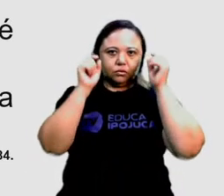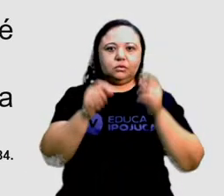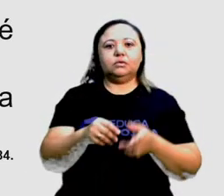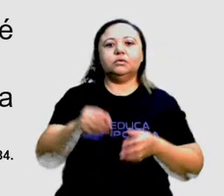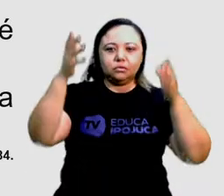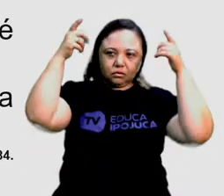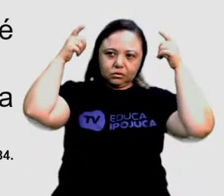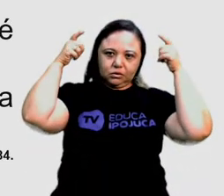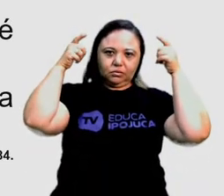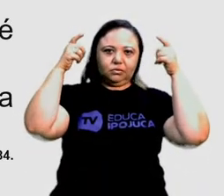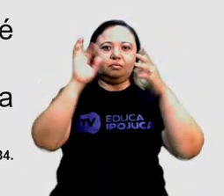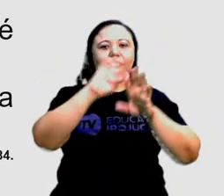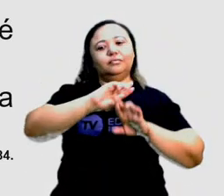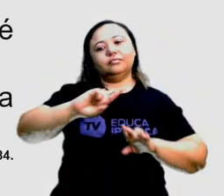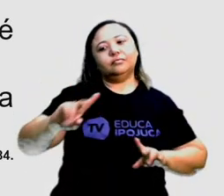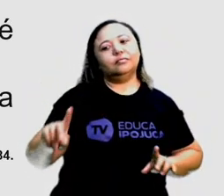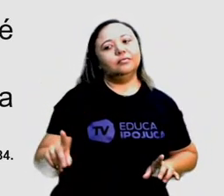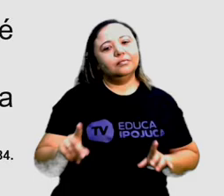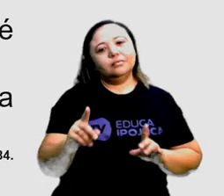com um chapéu